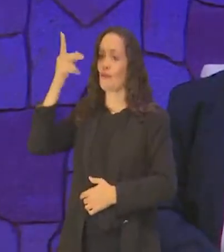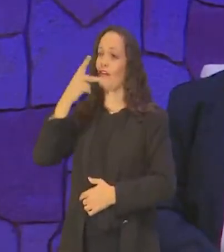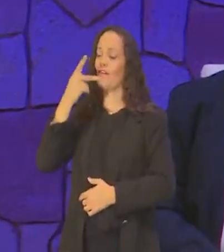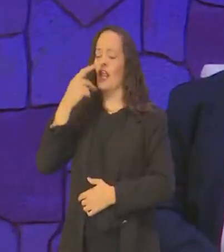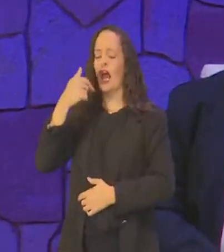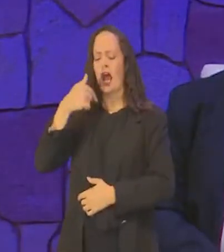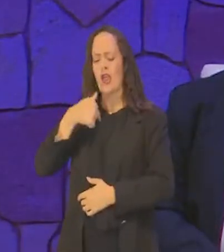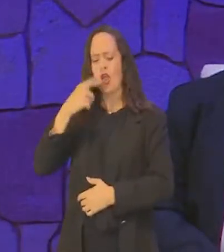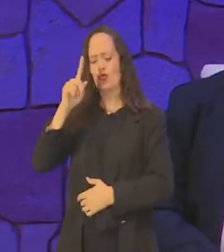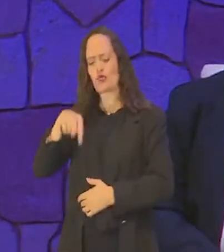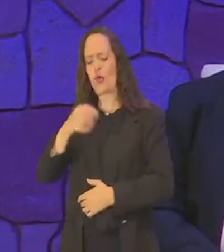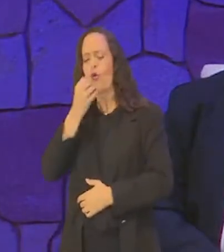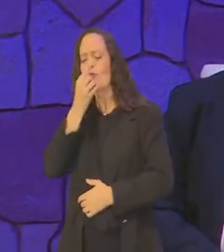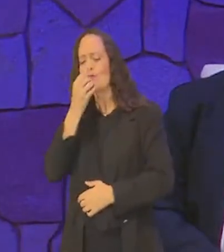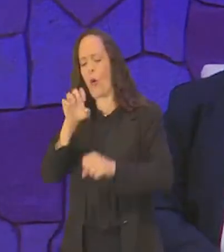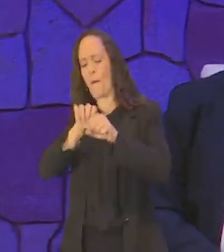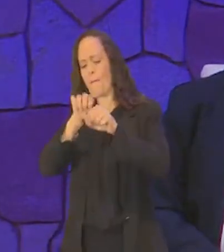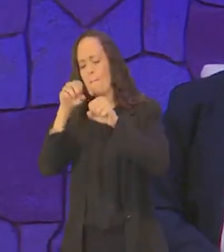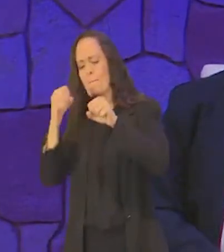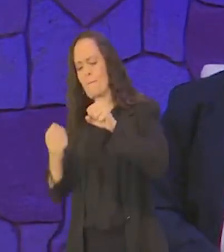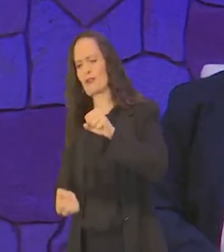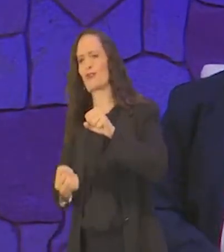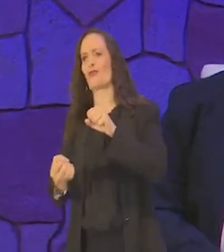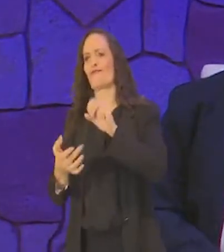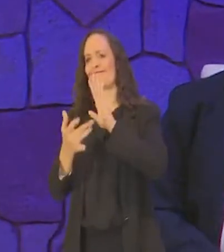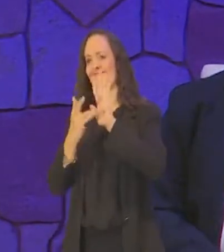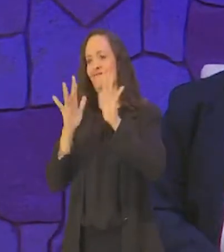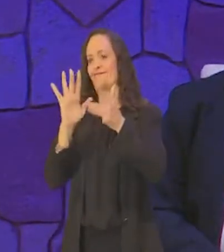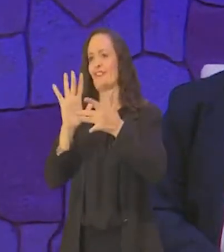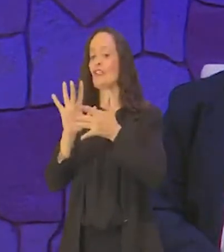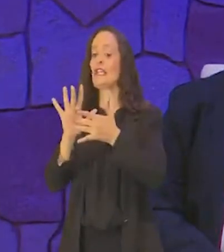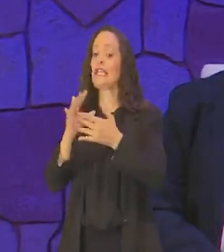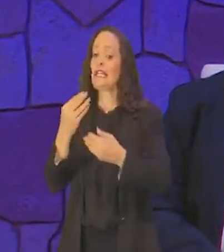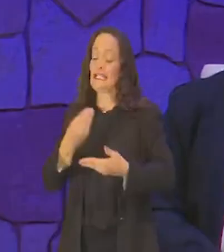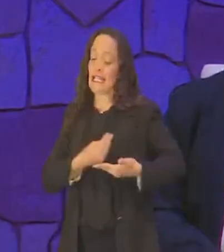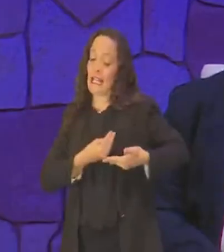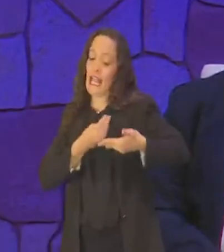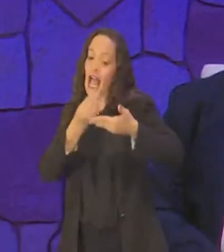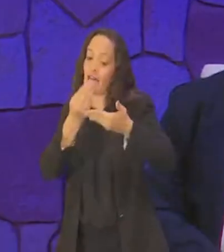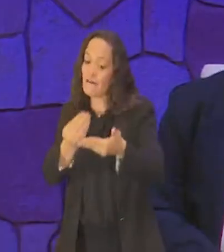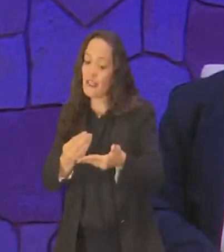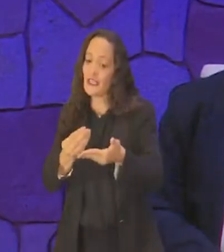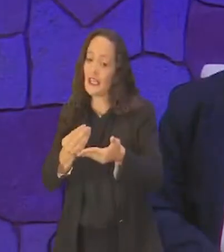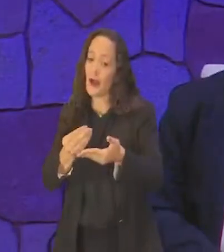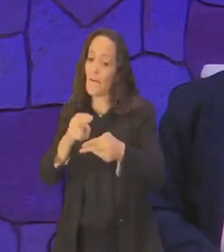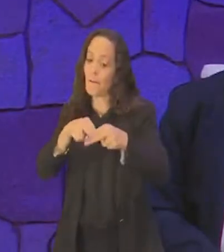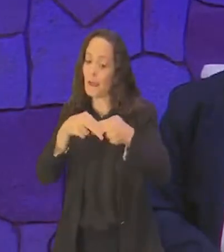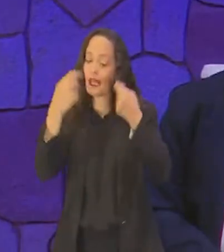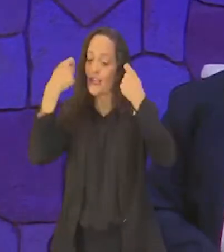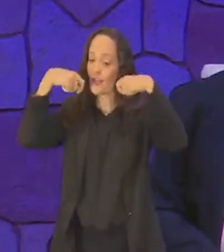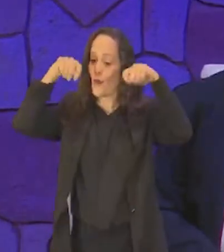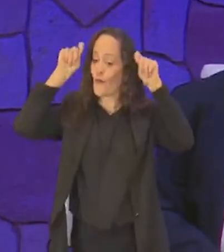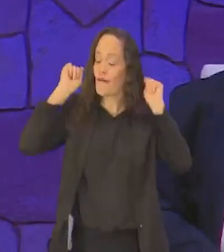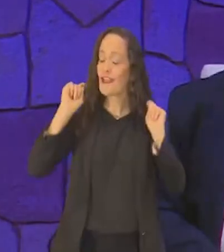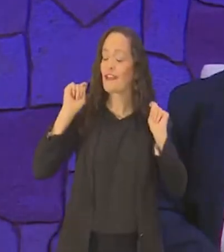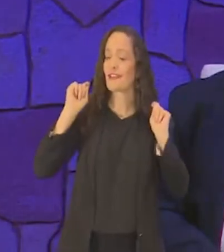o bom pastor dá a vida pelas ovelhas.